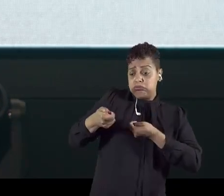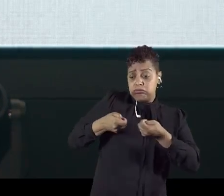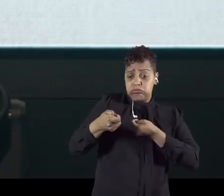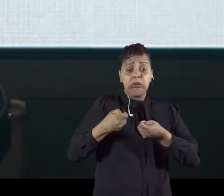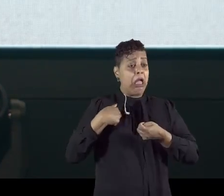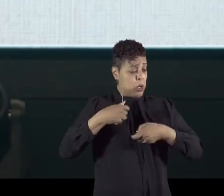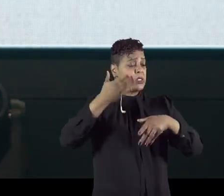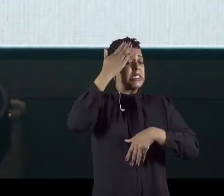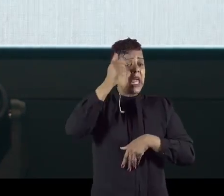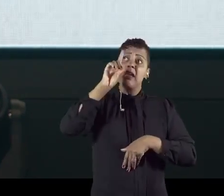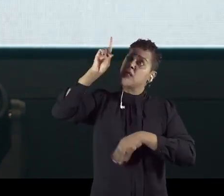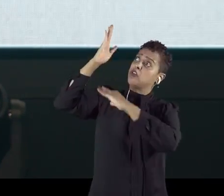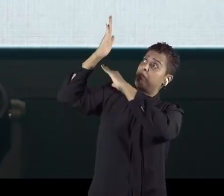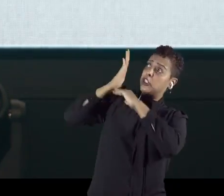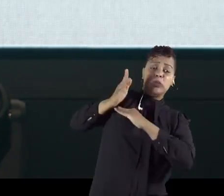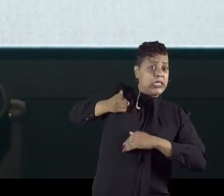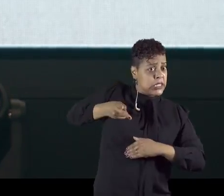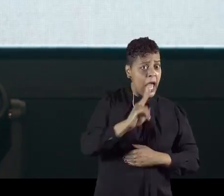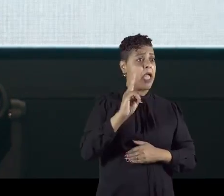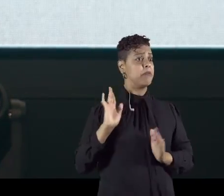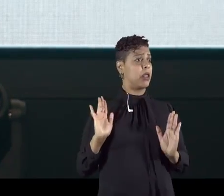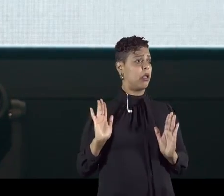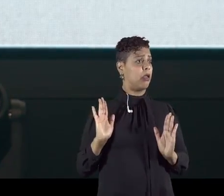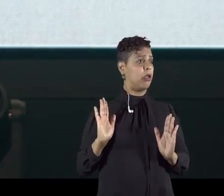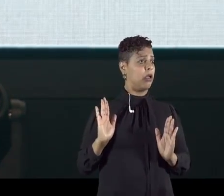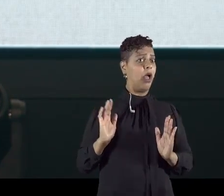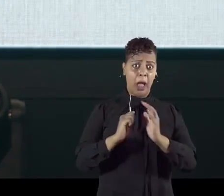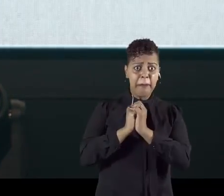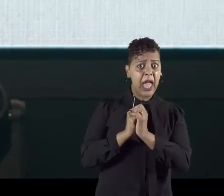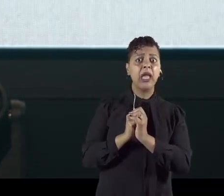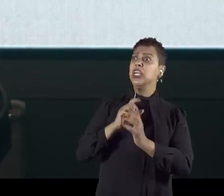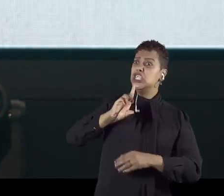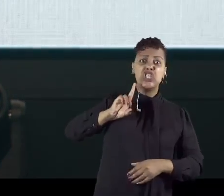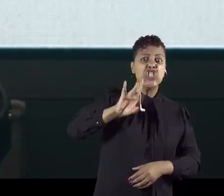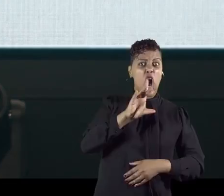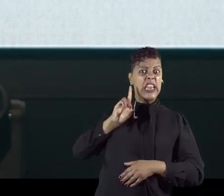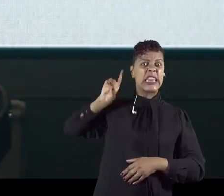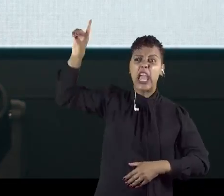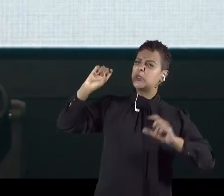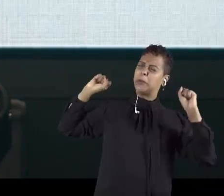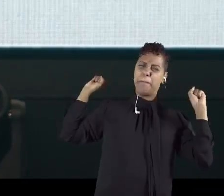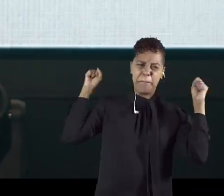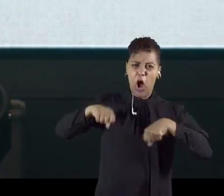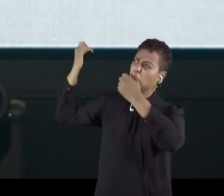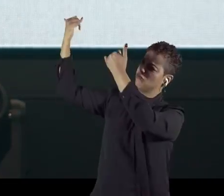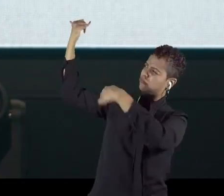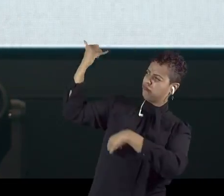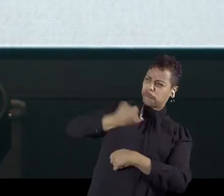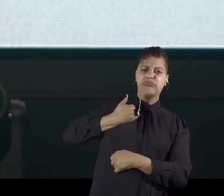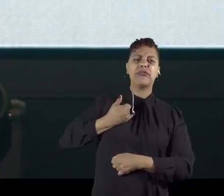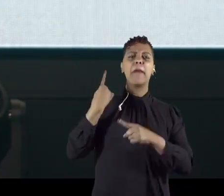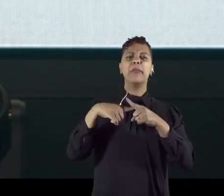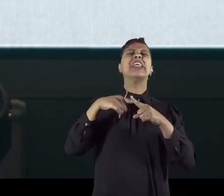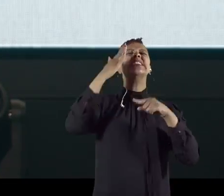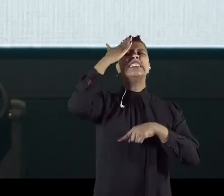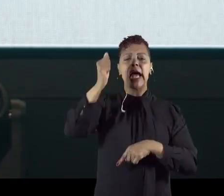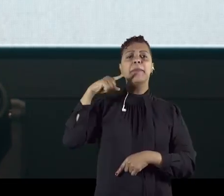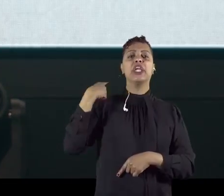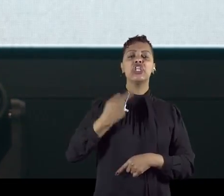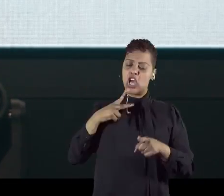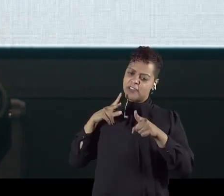naquele que me fortalece Olha meu irmão quem é que pode ser isso a não ser alguém que sabe que ele é mais que